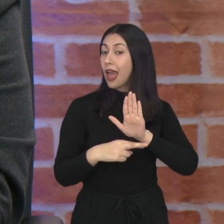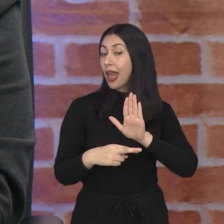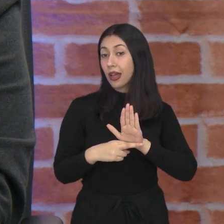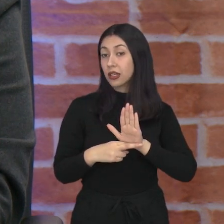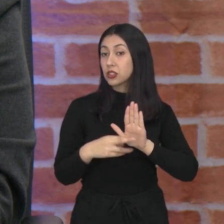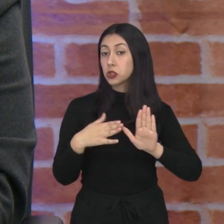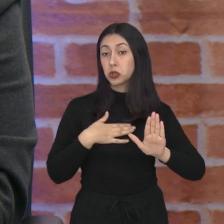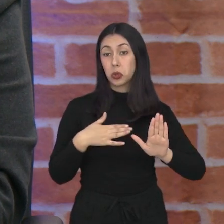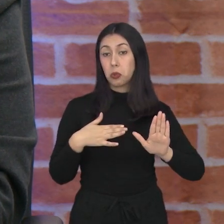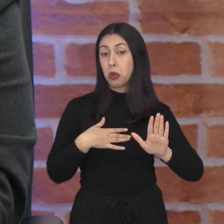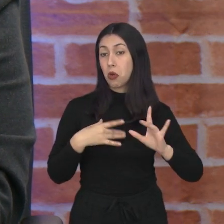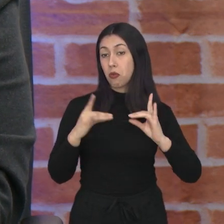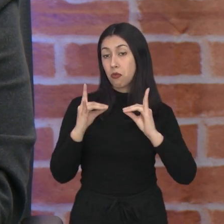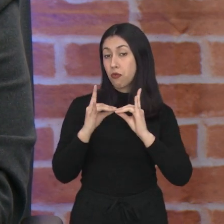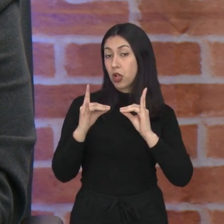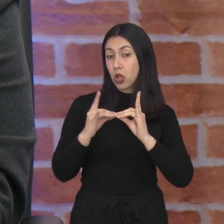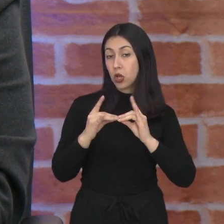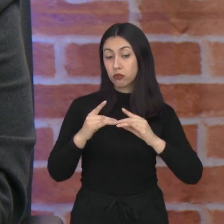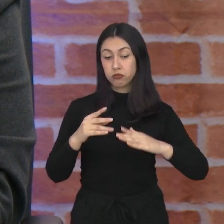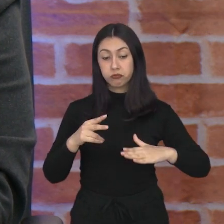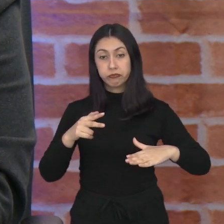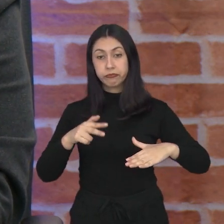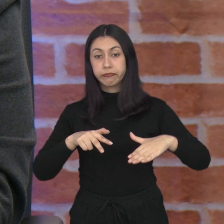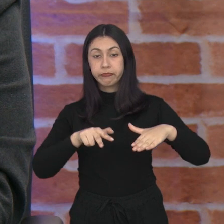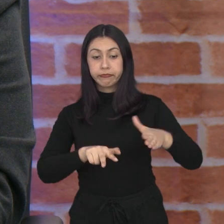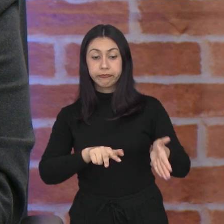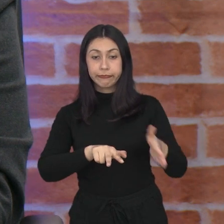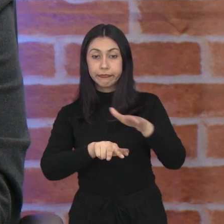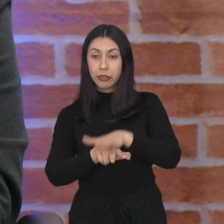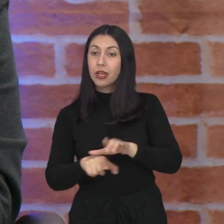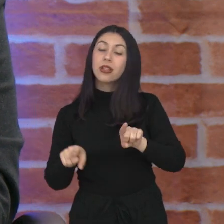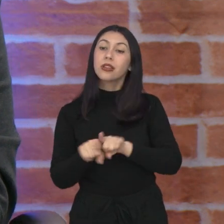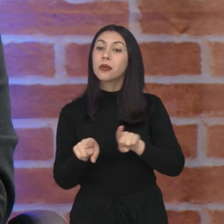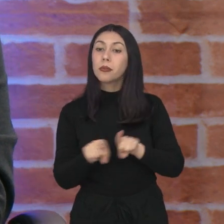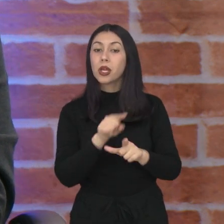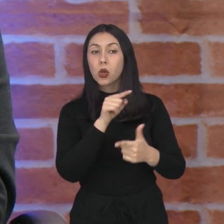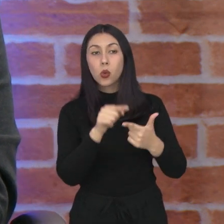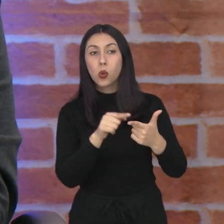meu enterro, já publiquei um perfil do Paulo César Pereio,